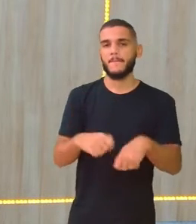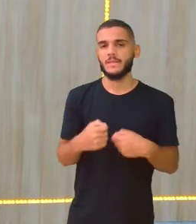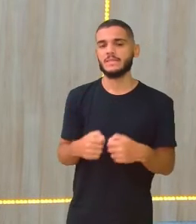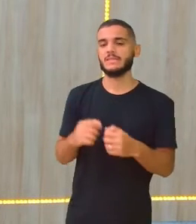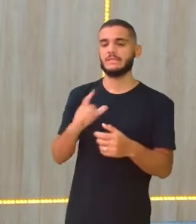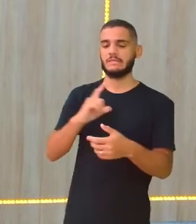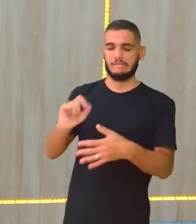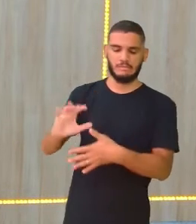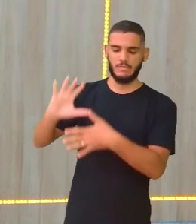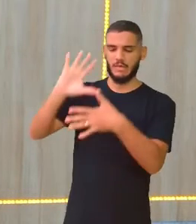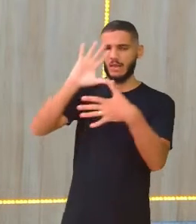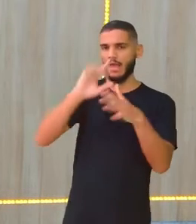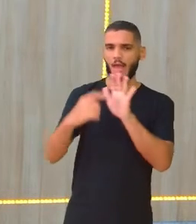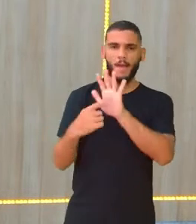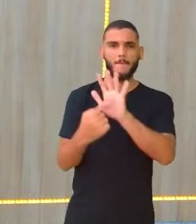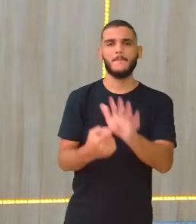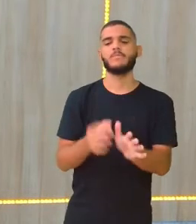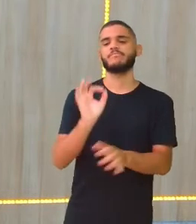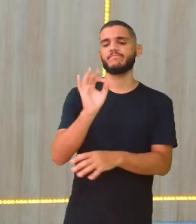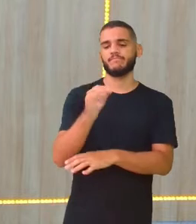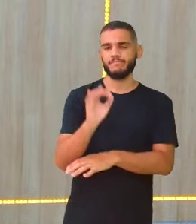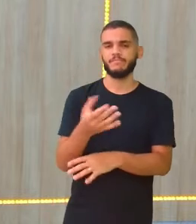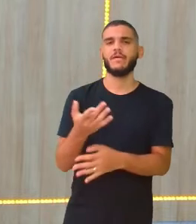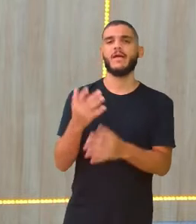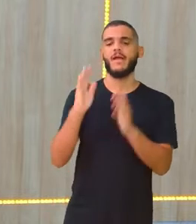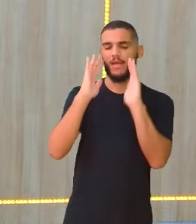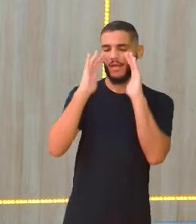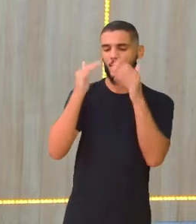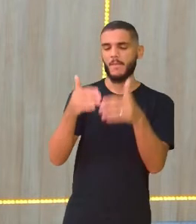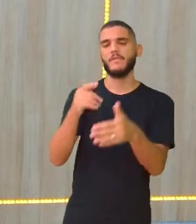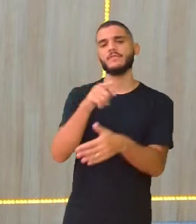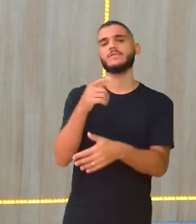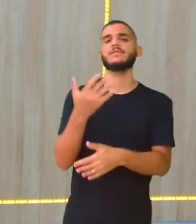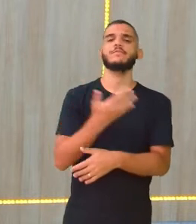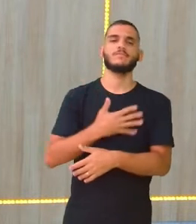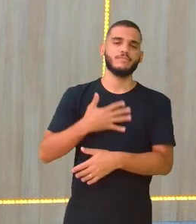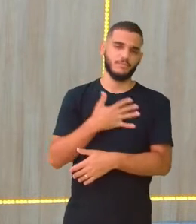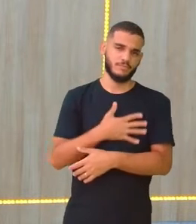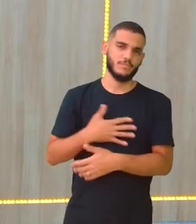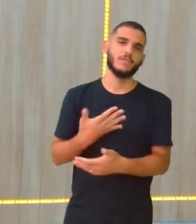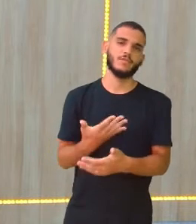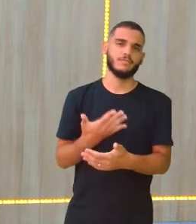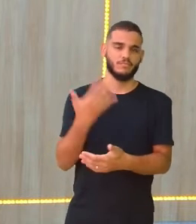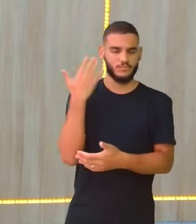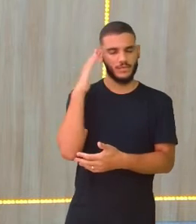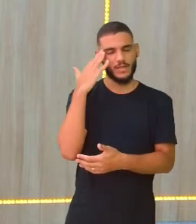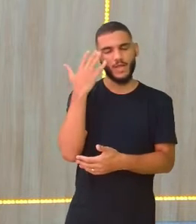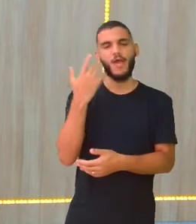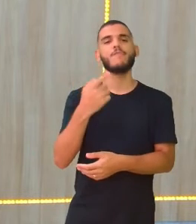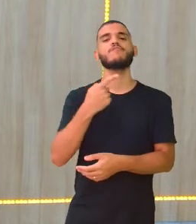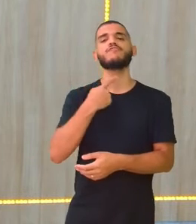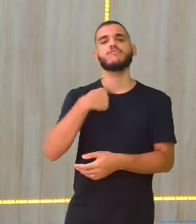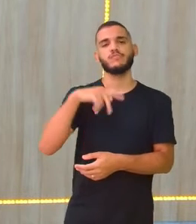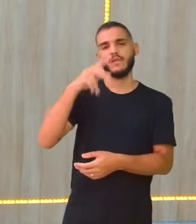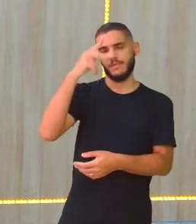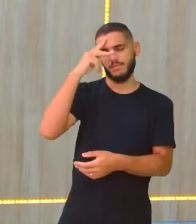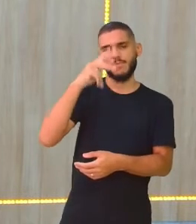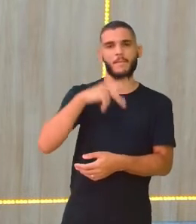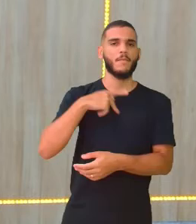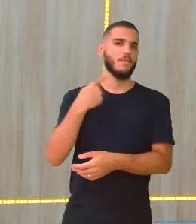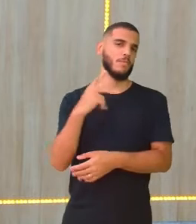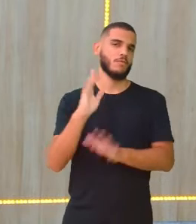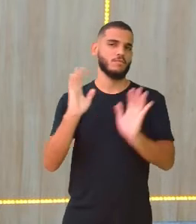as projeções ideais, específicas para aquele caso que você quer estudar. Tem a projeção cilíndrica, tem